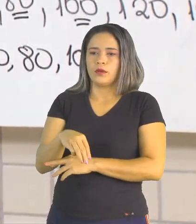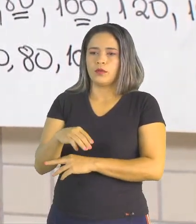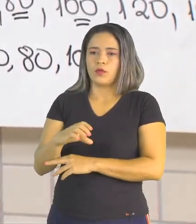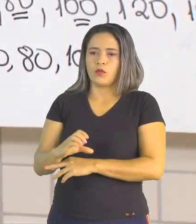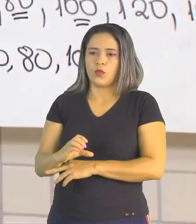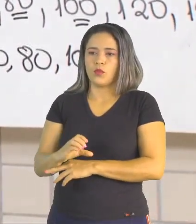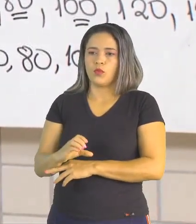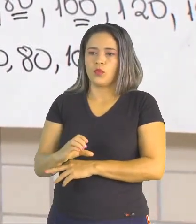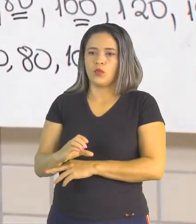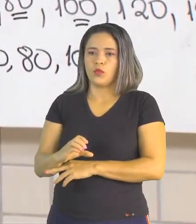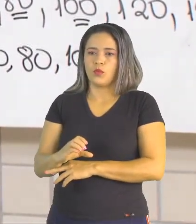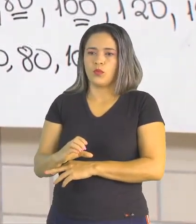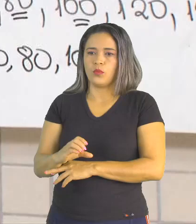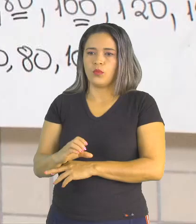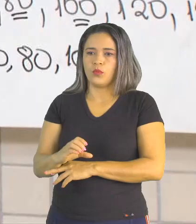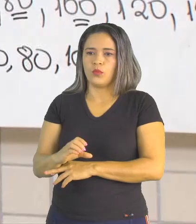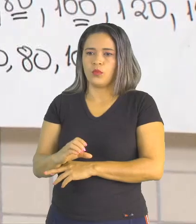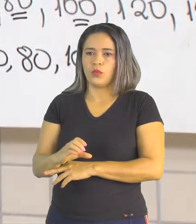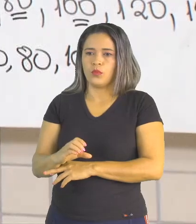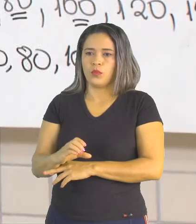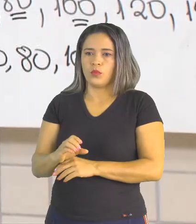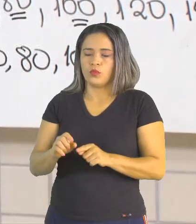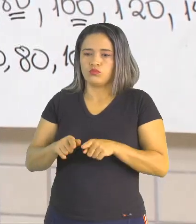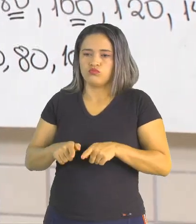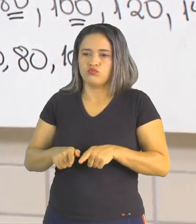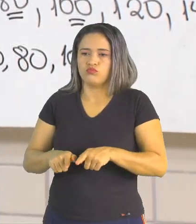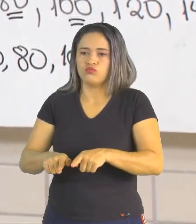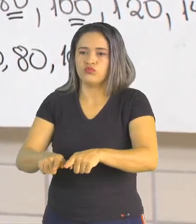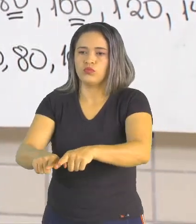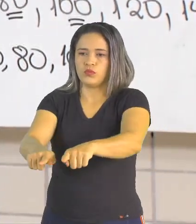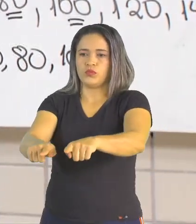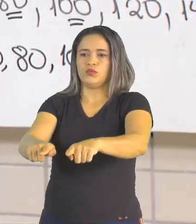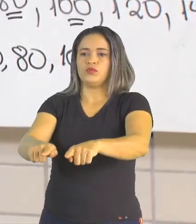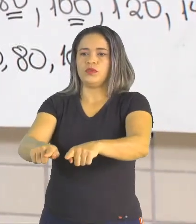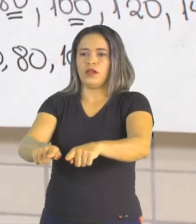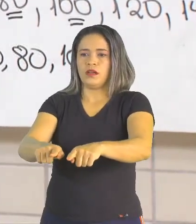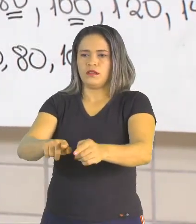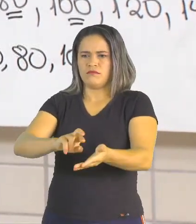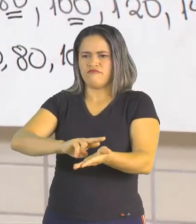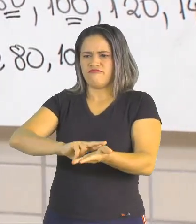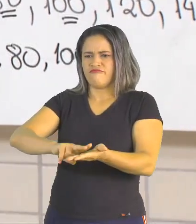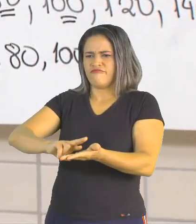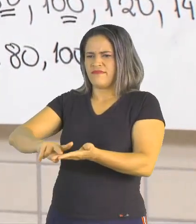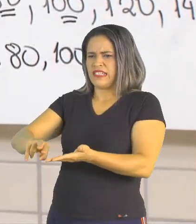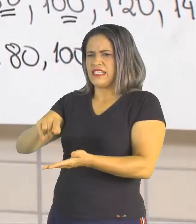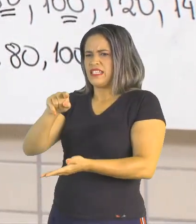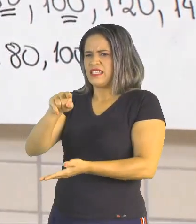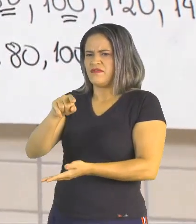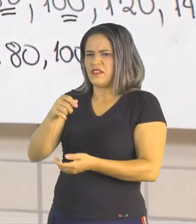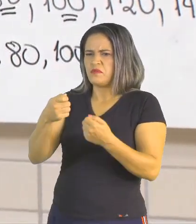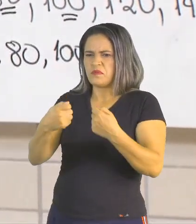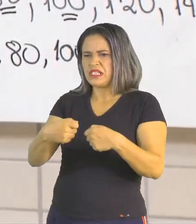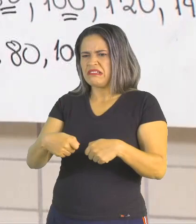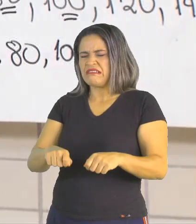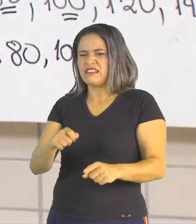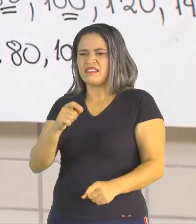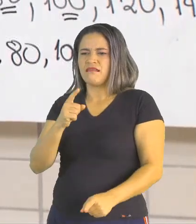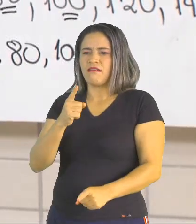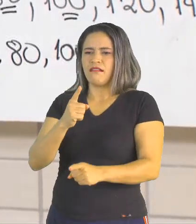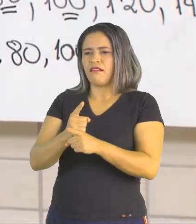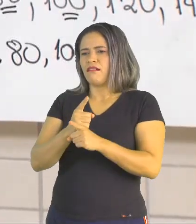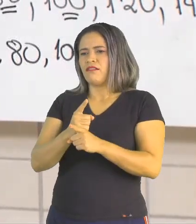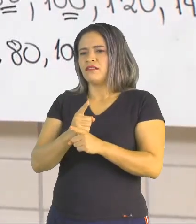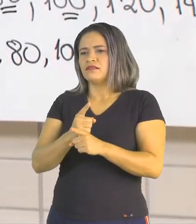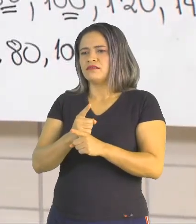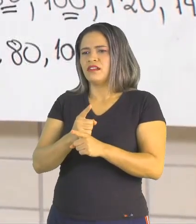comum, mas simultâneo, de vários números, sem você precisar de encontrar